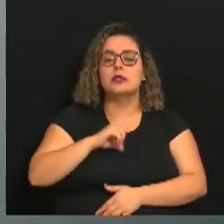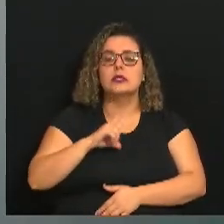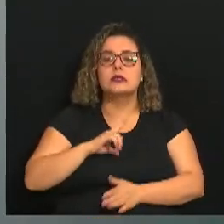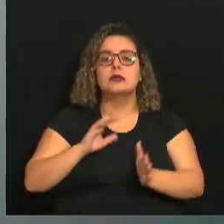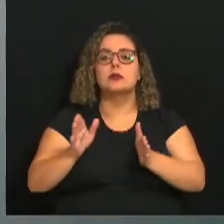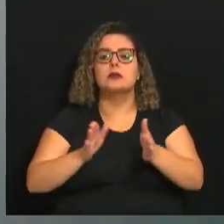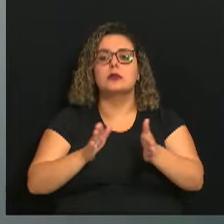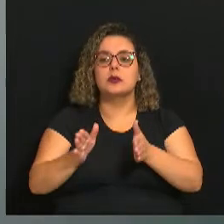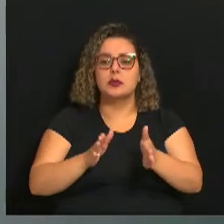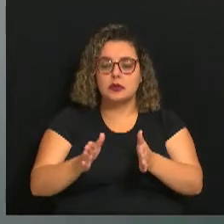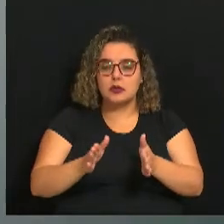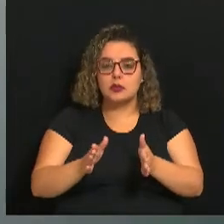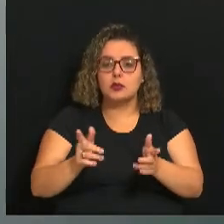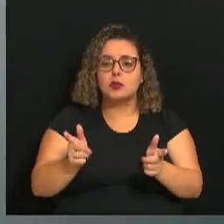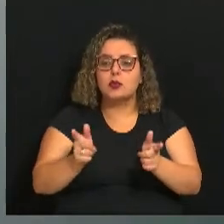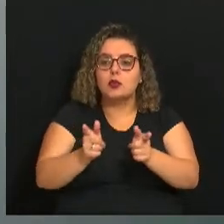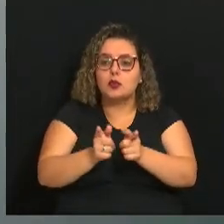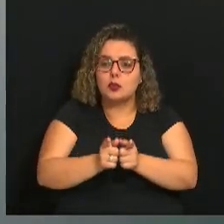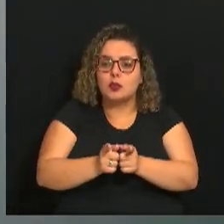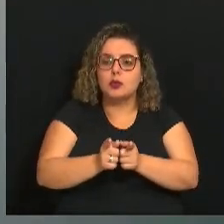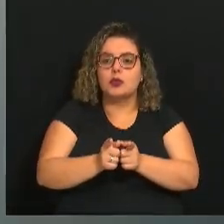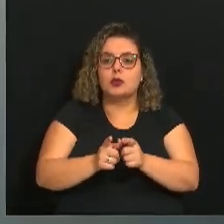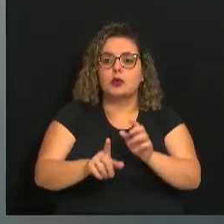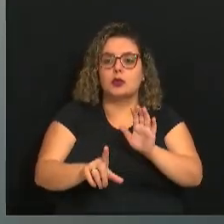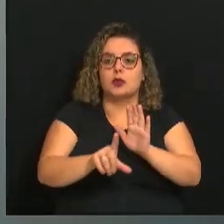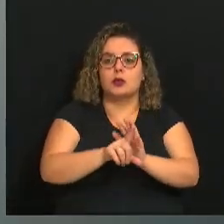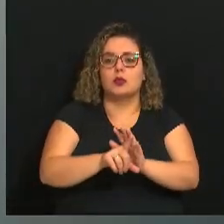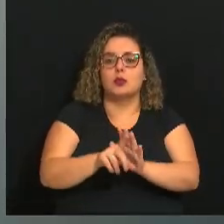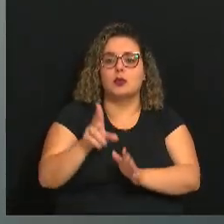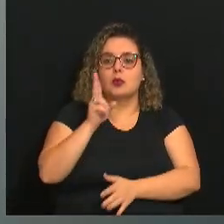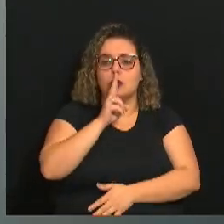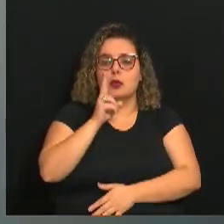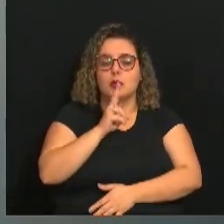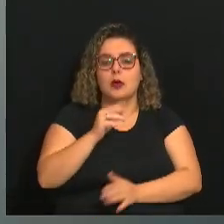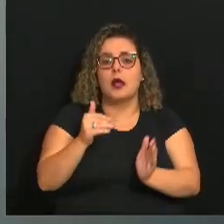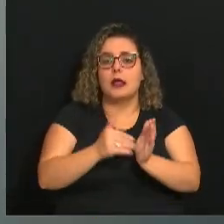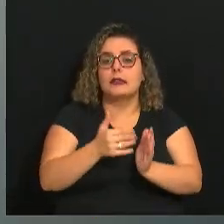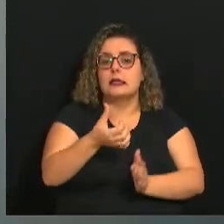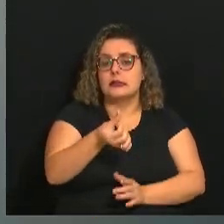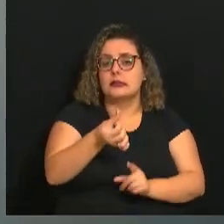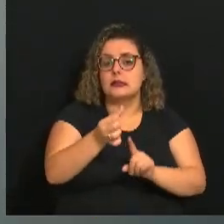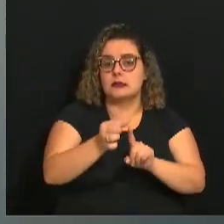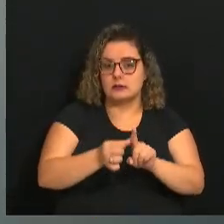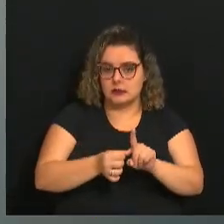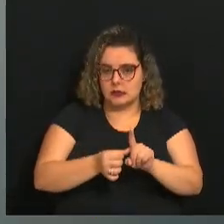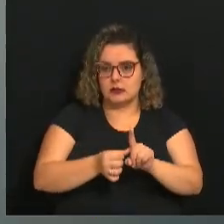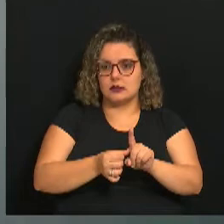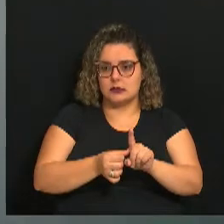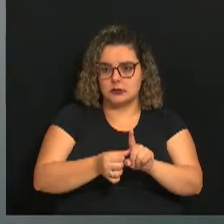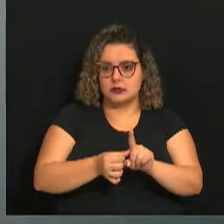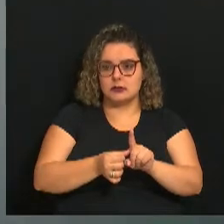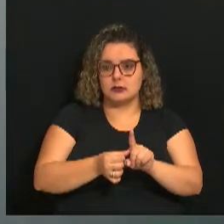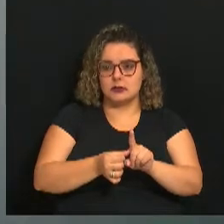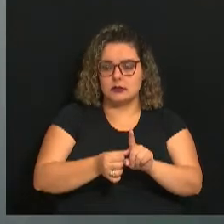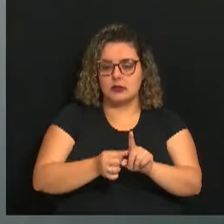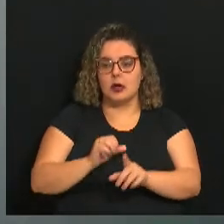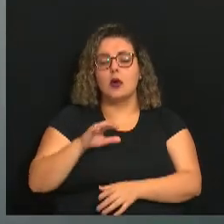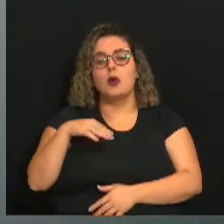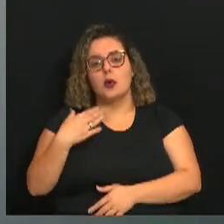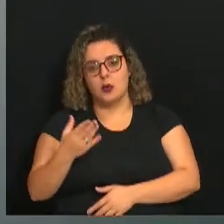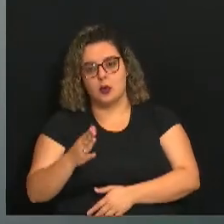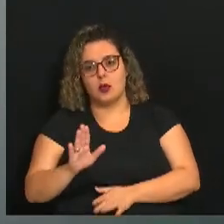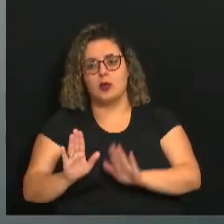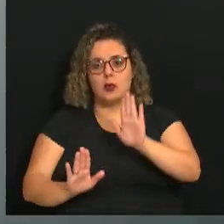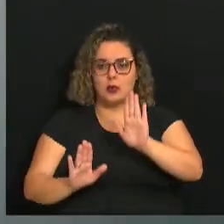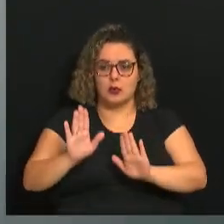de duração. Ela prevista em lei, uma emergencial, são até 6 meses, tá? Com cláusula resolutiva. Quando a licitação estiver